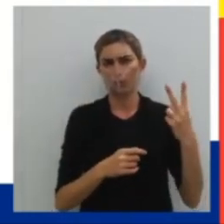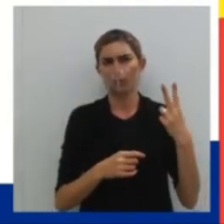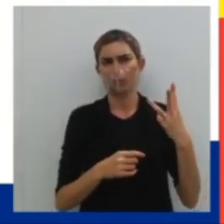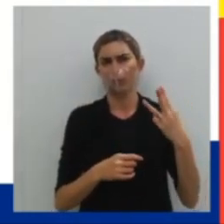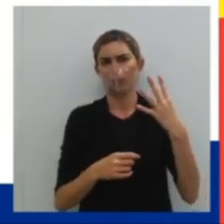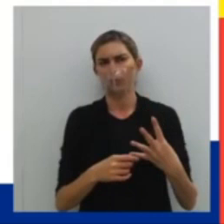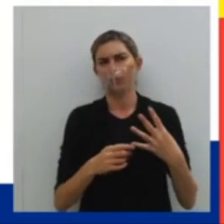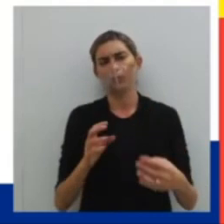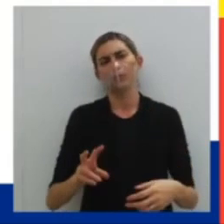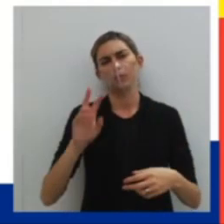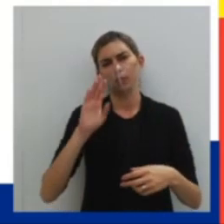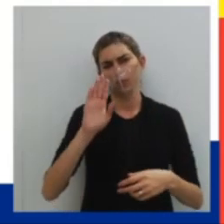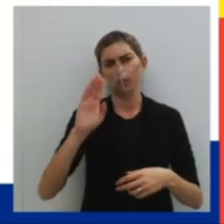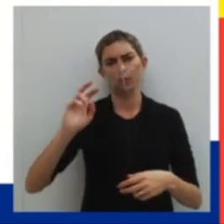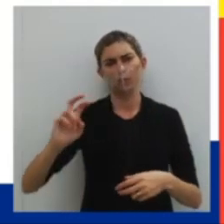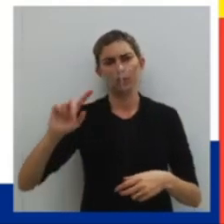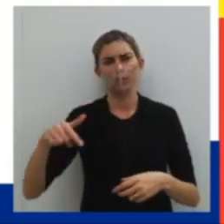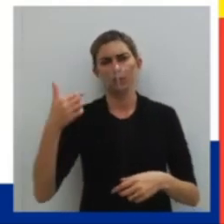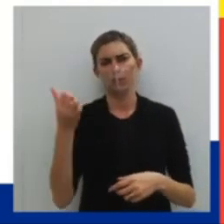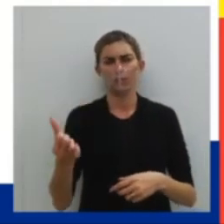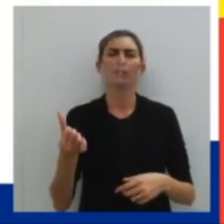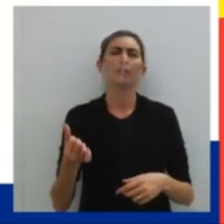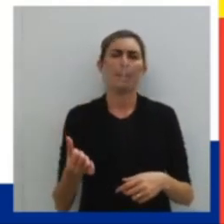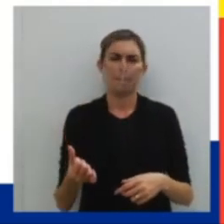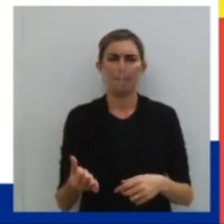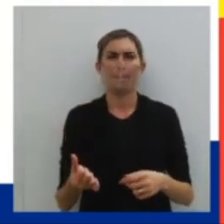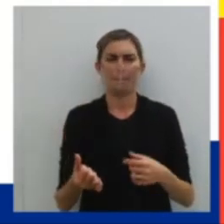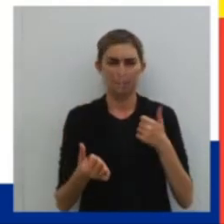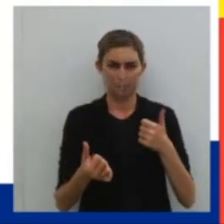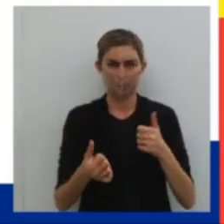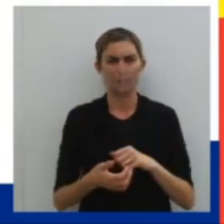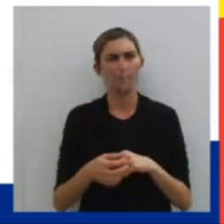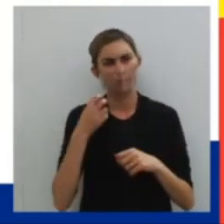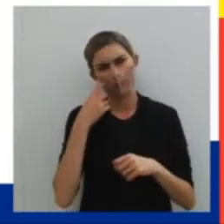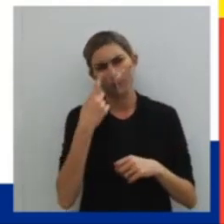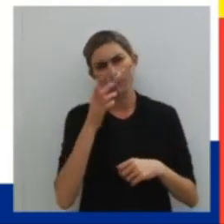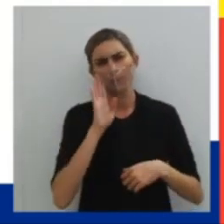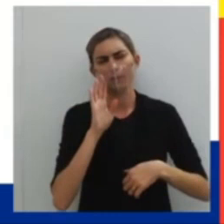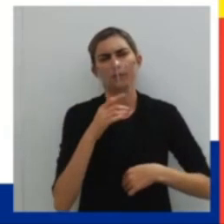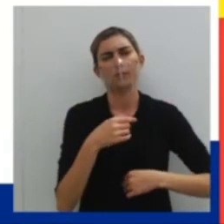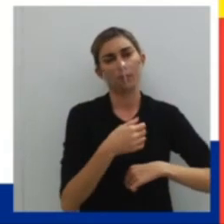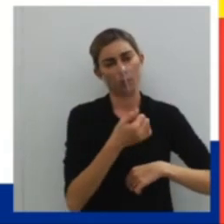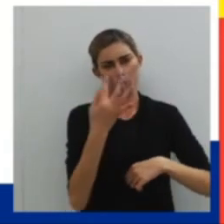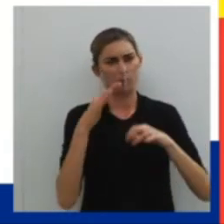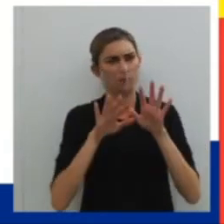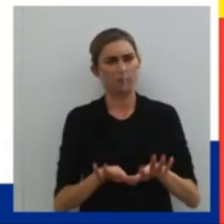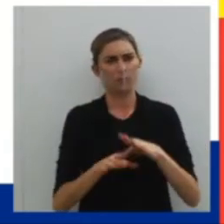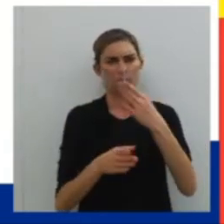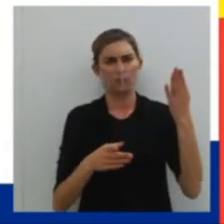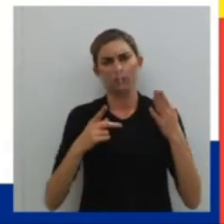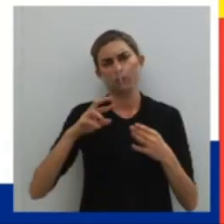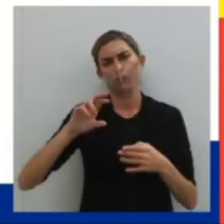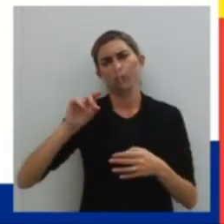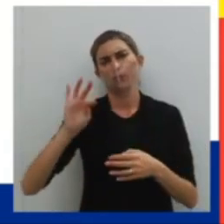3 e 4, e o conjunto B, formado pelos elementos 5 e 6, beleza? Olha que legal. Quando eu estabeleço o